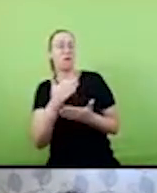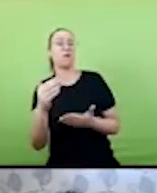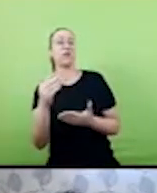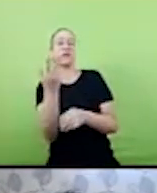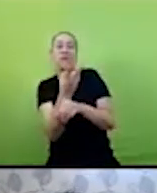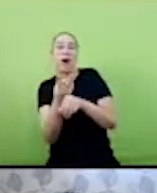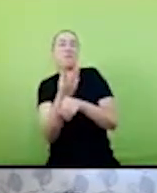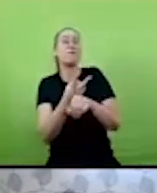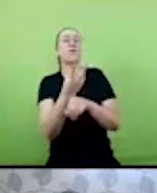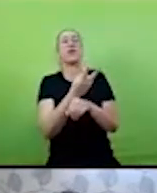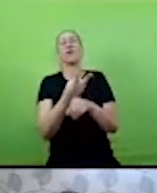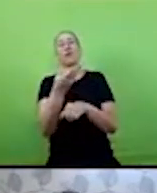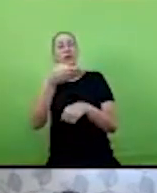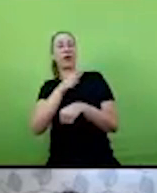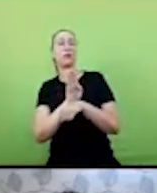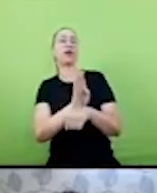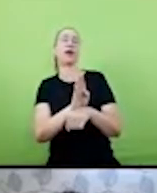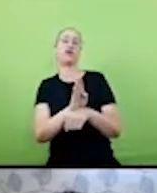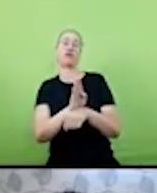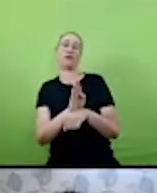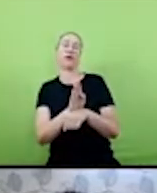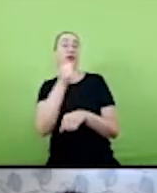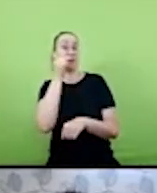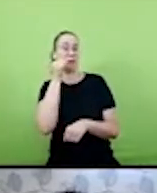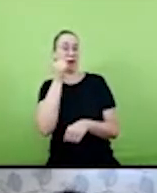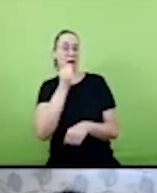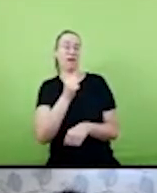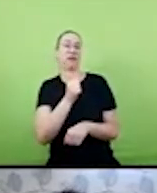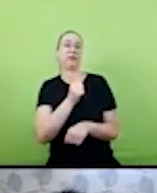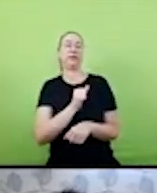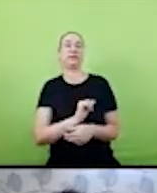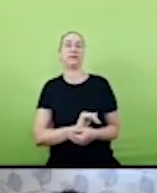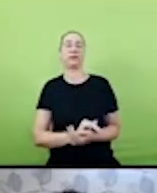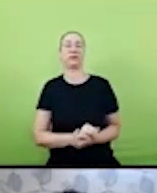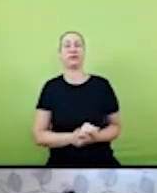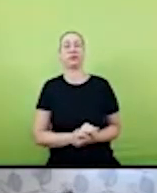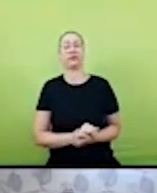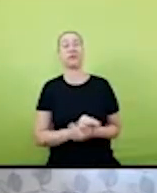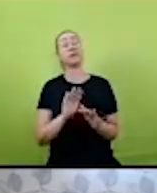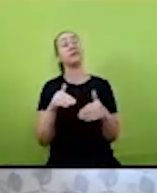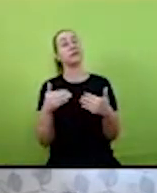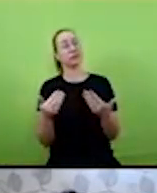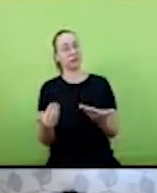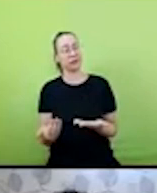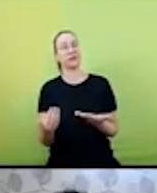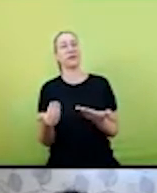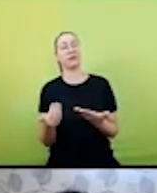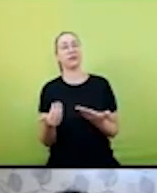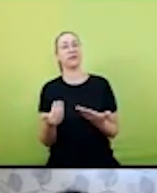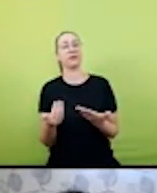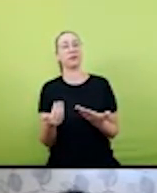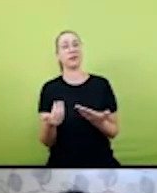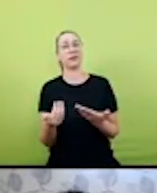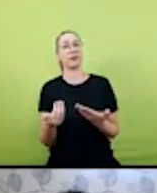identificar em situação de violência e procurar ajuda, né. Então, um outro fator que eu poderia colocar